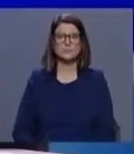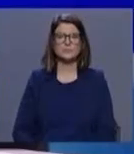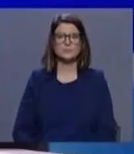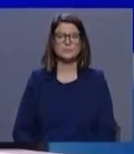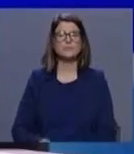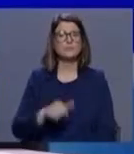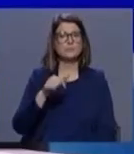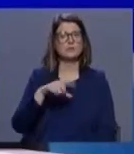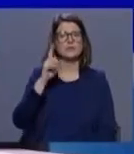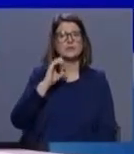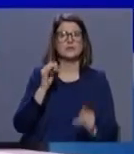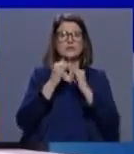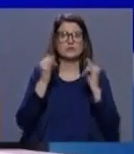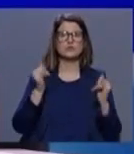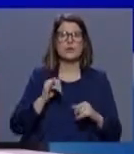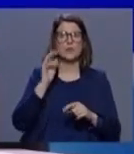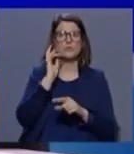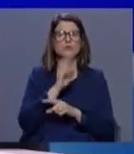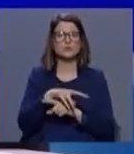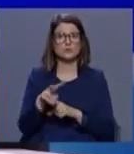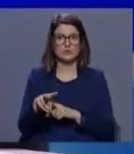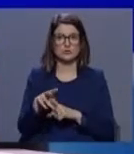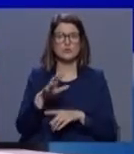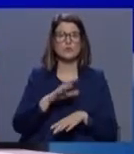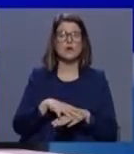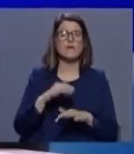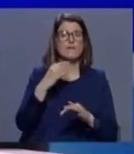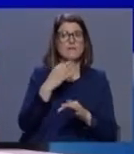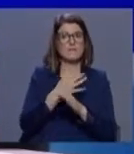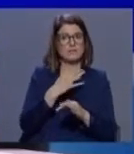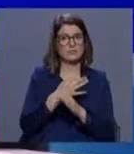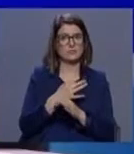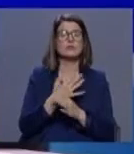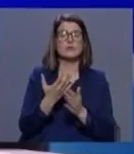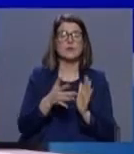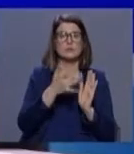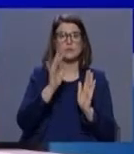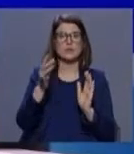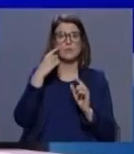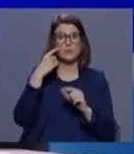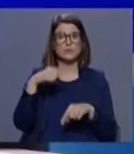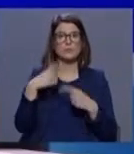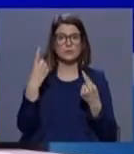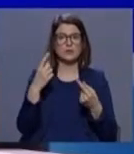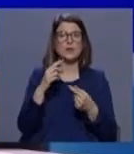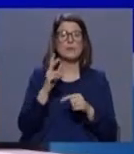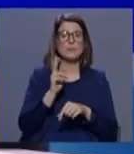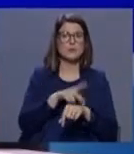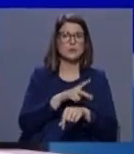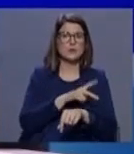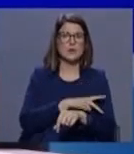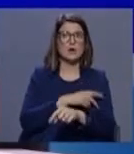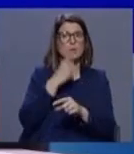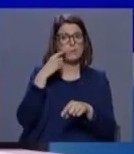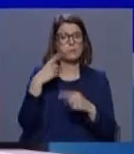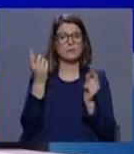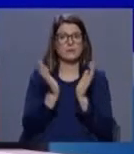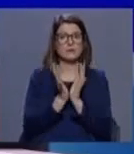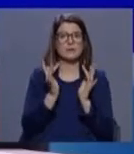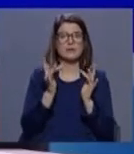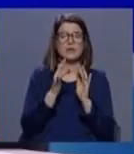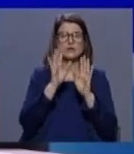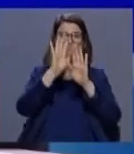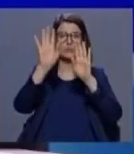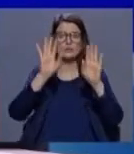Hoje é o Dia Internacional dos Museus. No âmbito das comemorações, a Biblioteca Pública de Ponta Delgada está a apresentar online a